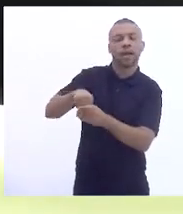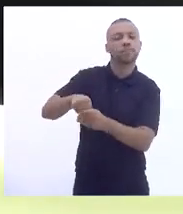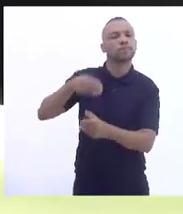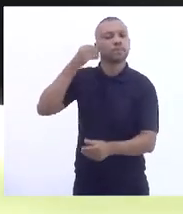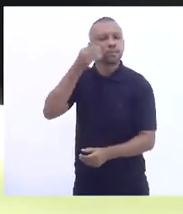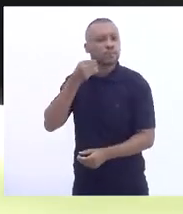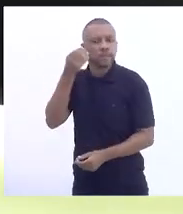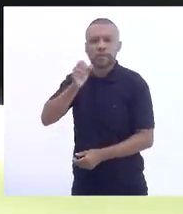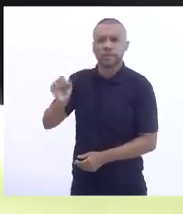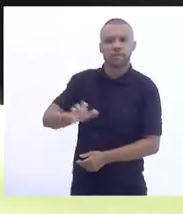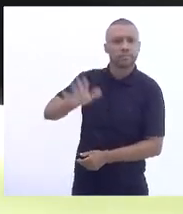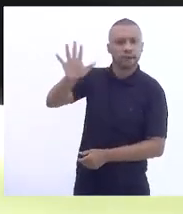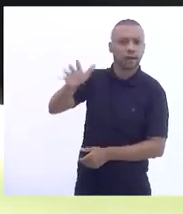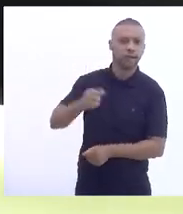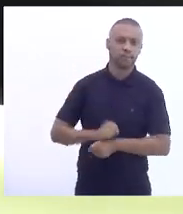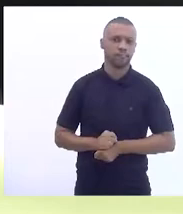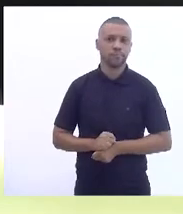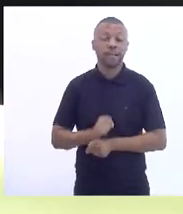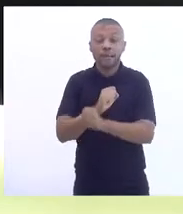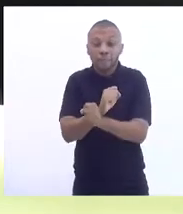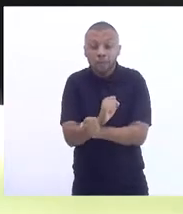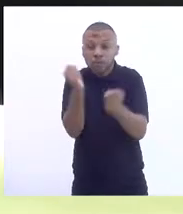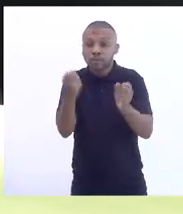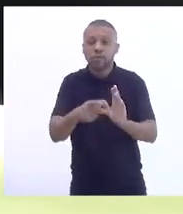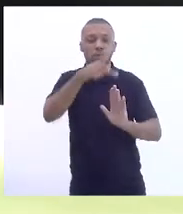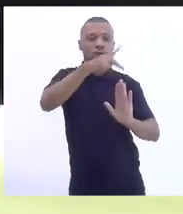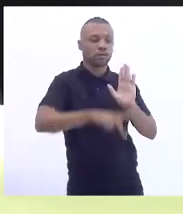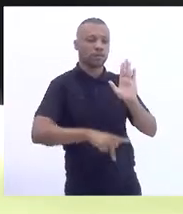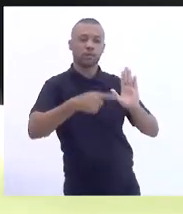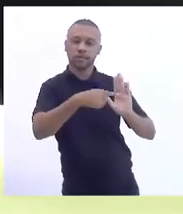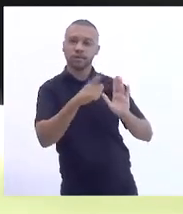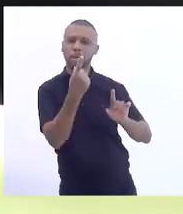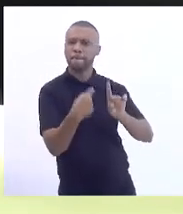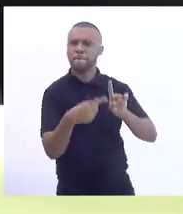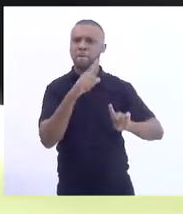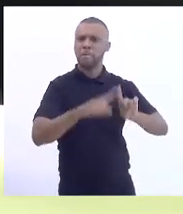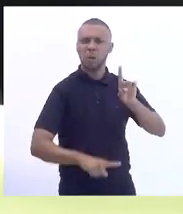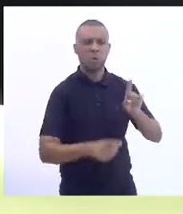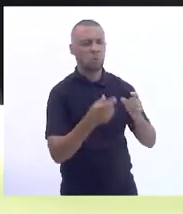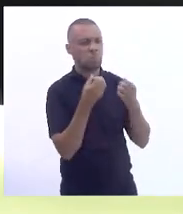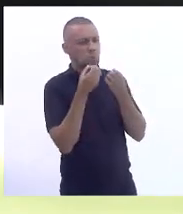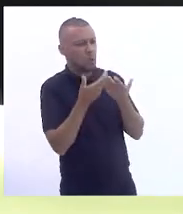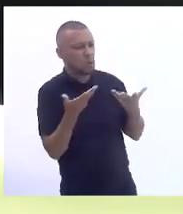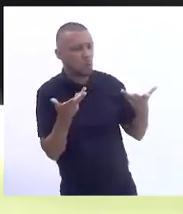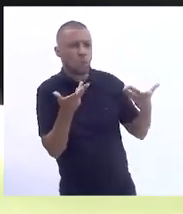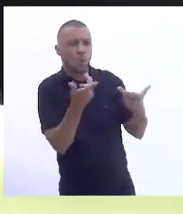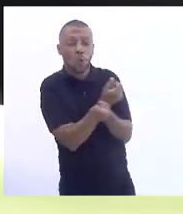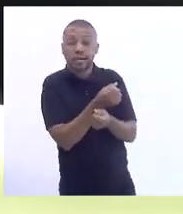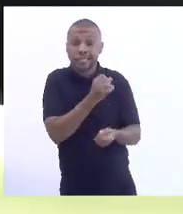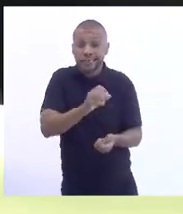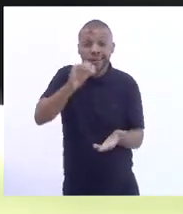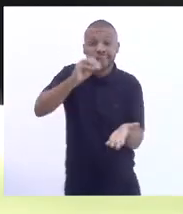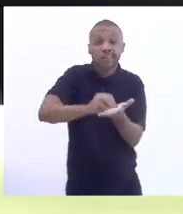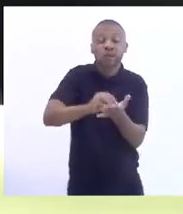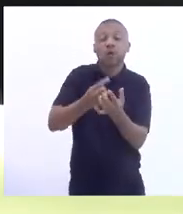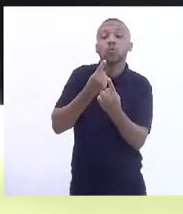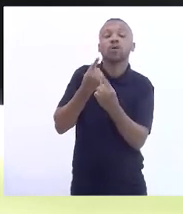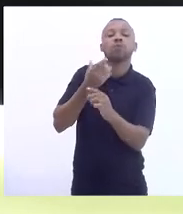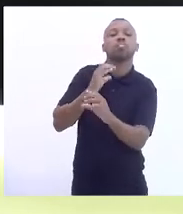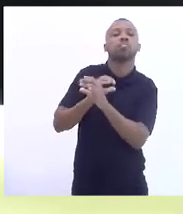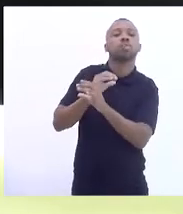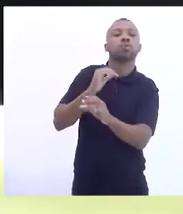favela é impossível que um projeto ele seja bem sucedido se não houver um diálogo aprofundado